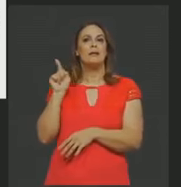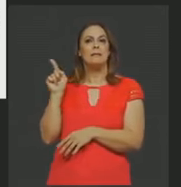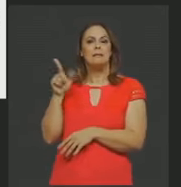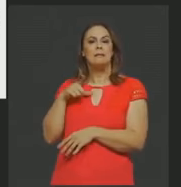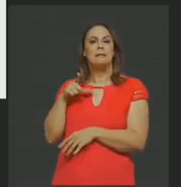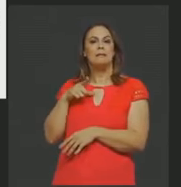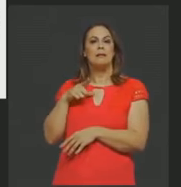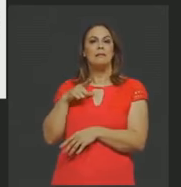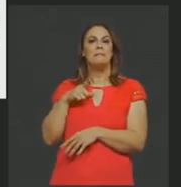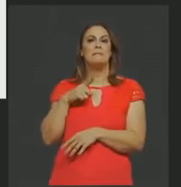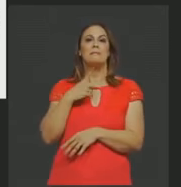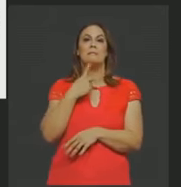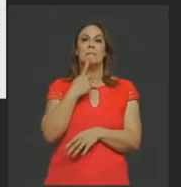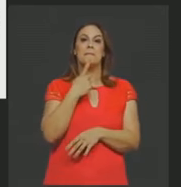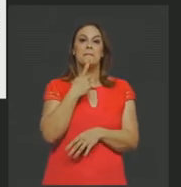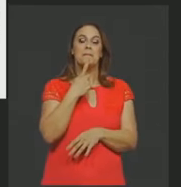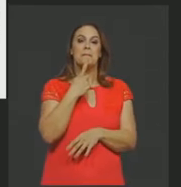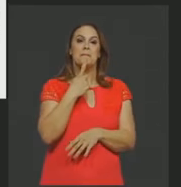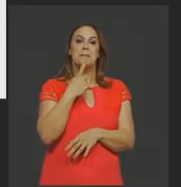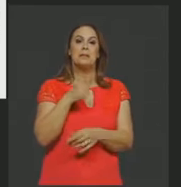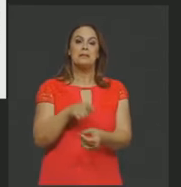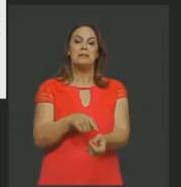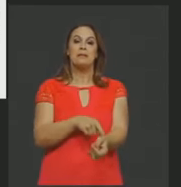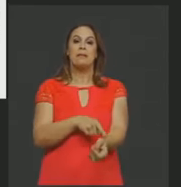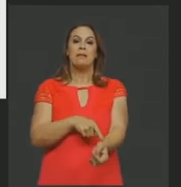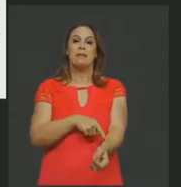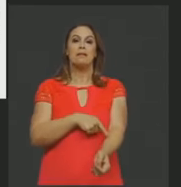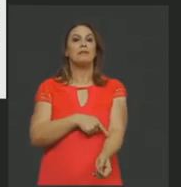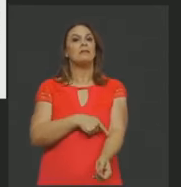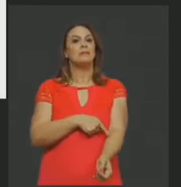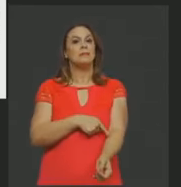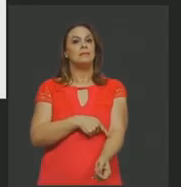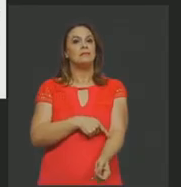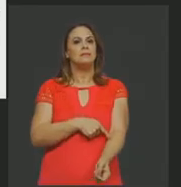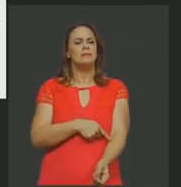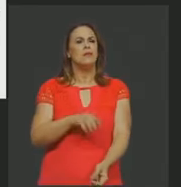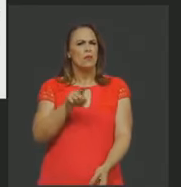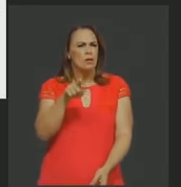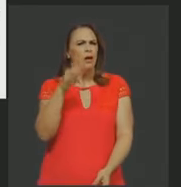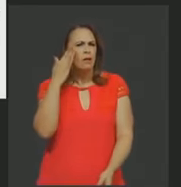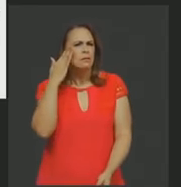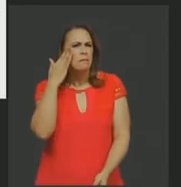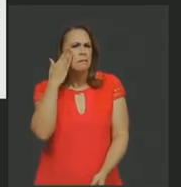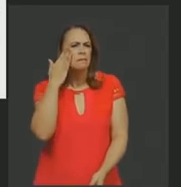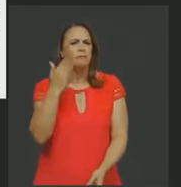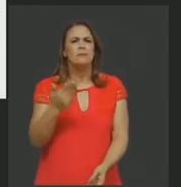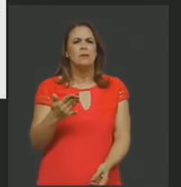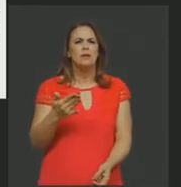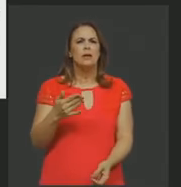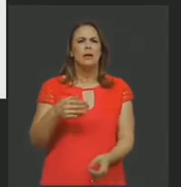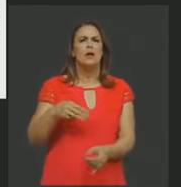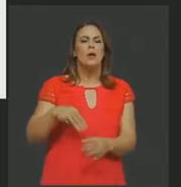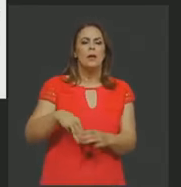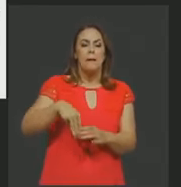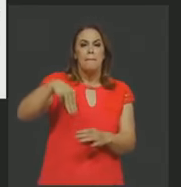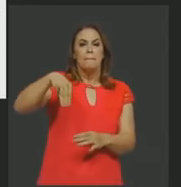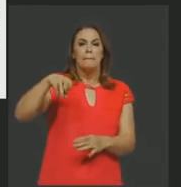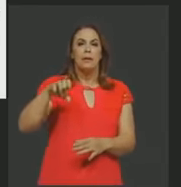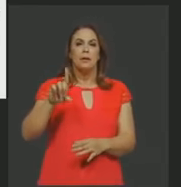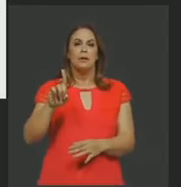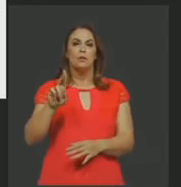Sangue. Vocês sabiam que a medula óssea, ela é importantíssima para a produção de células